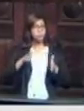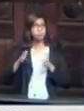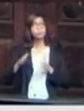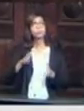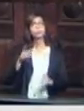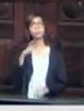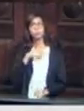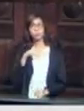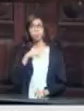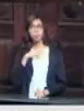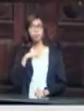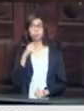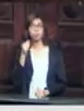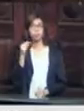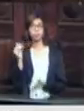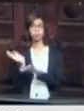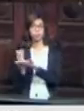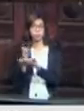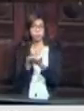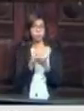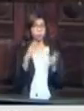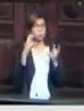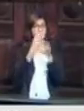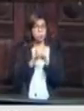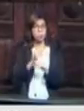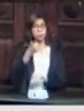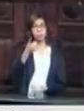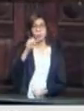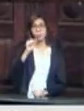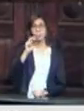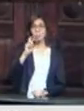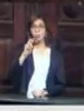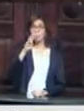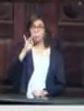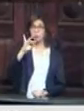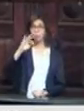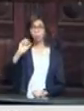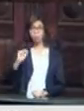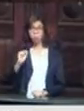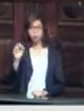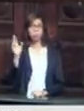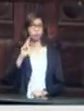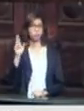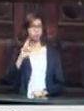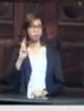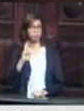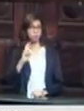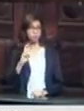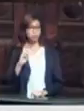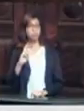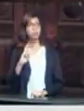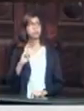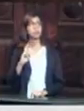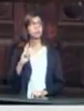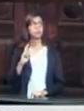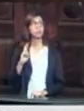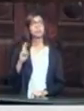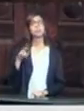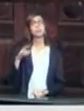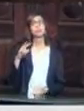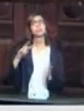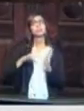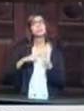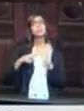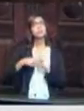de recursos, somava cerca de 185 bilhões de reais, dinheiro este que